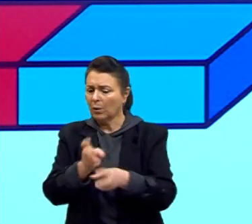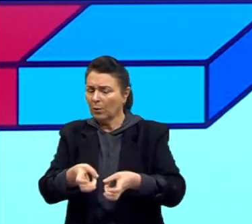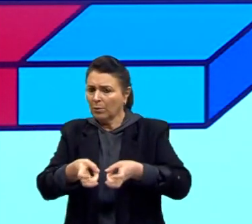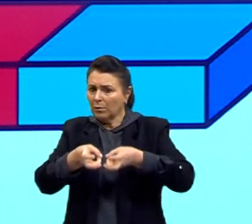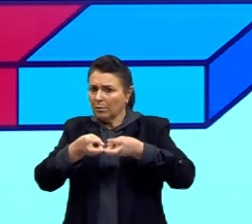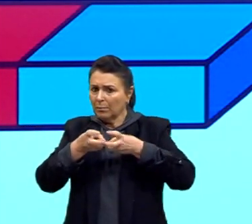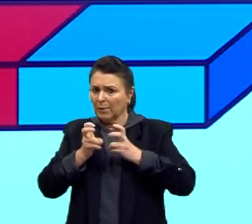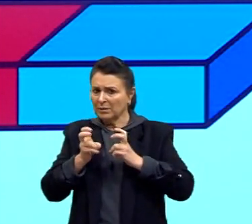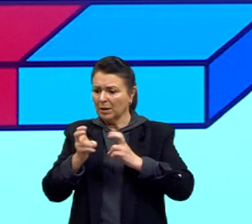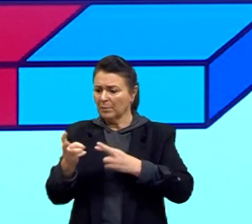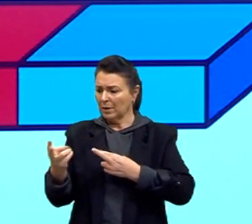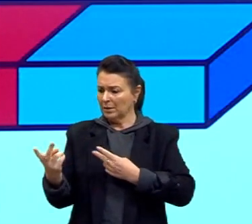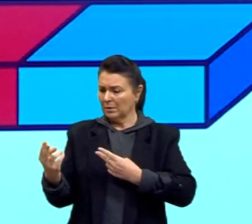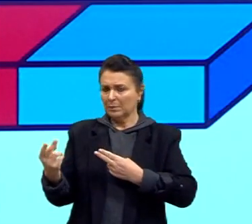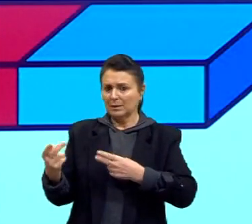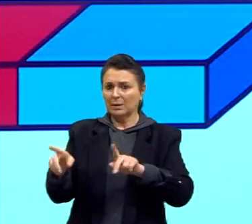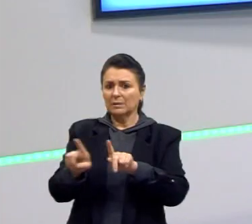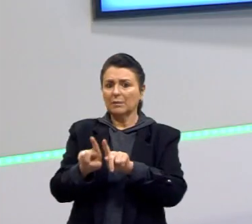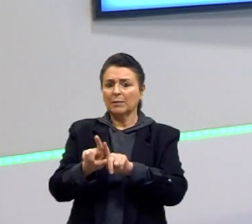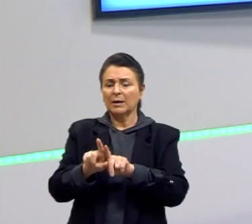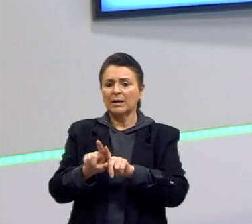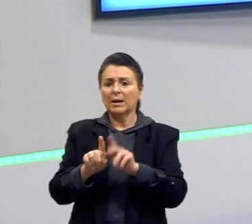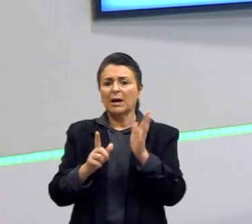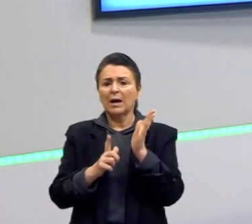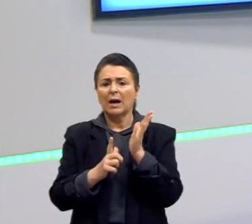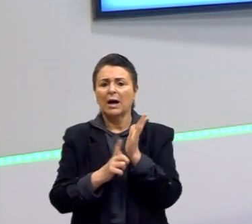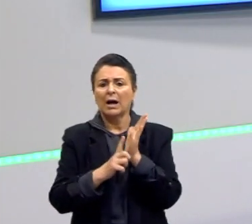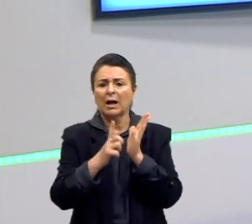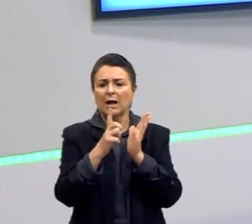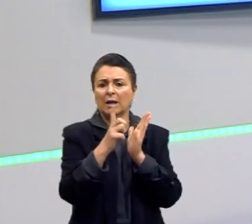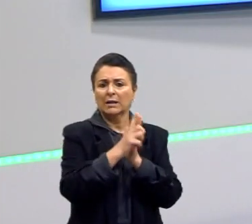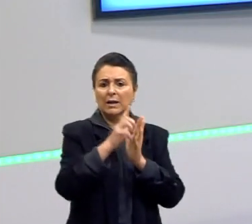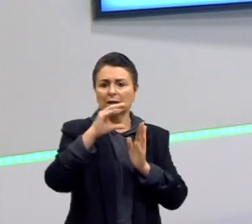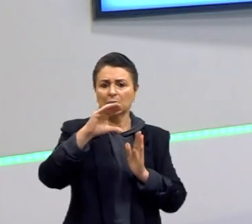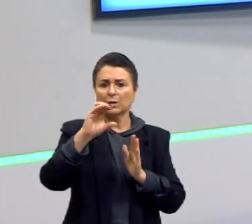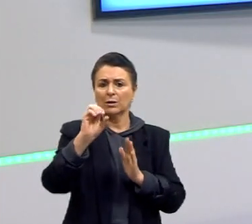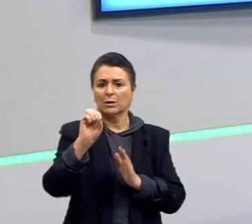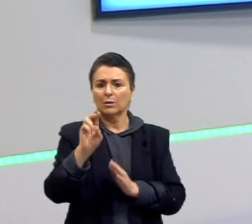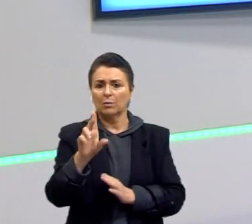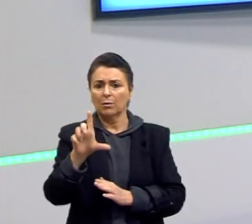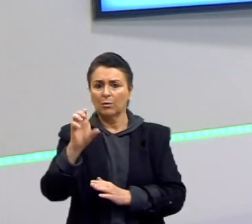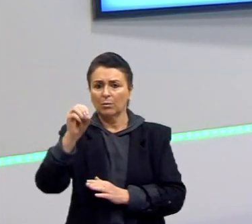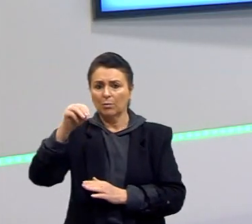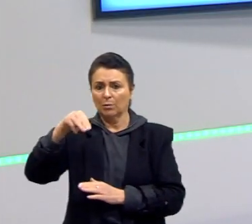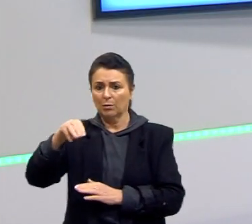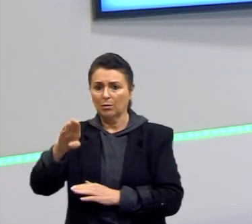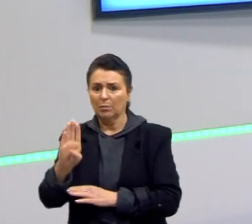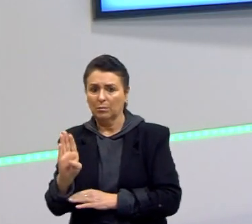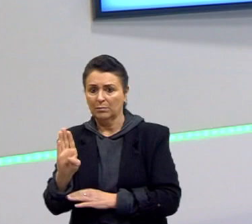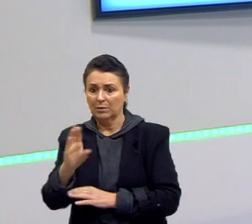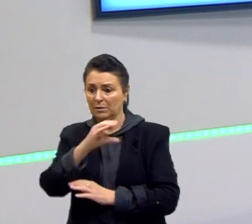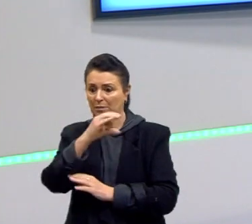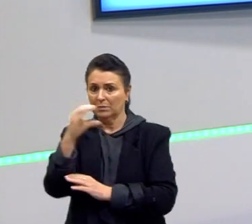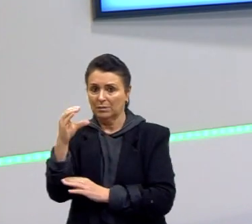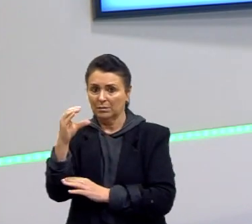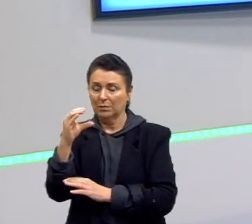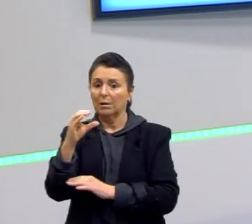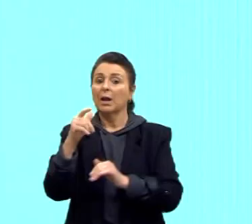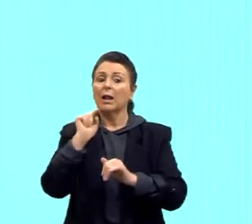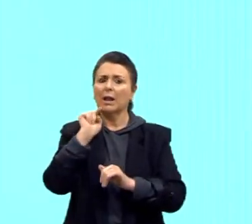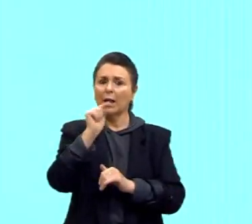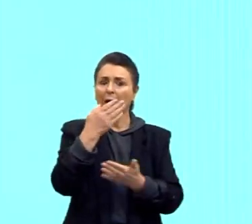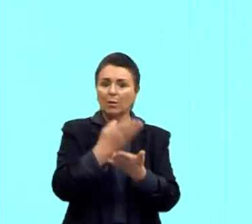notar certa semelhança com a nossa lei de cumbe que a gente viu e eletricidade tá então existe uma semelhança